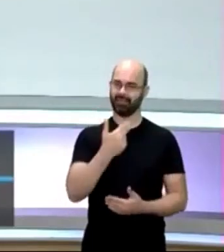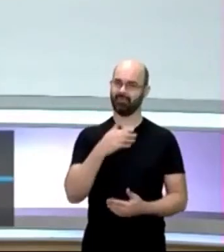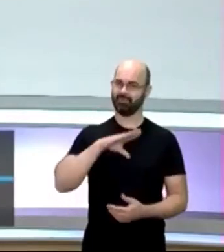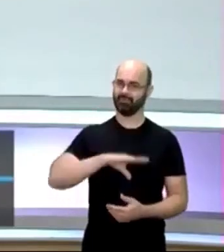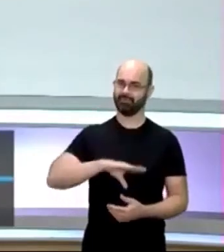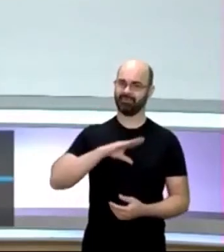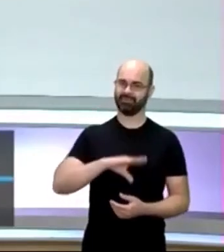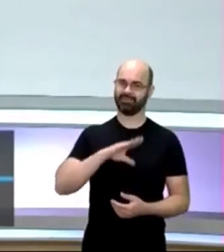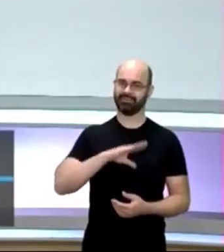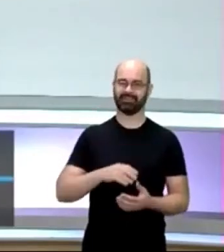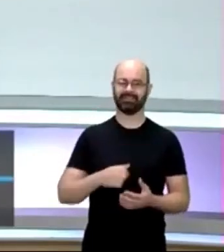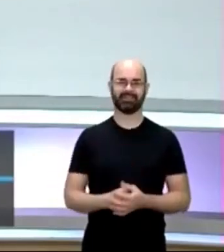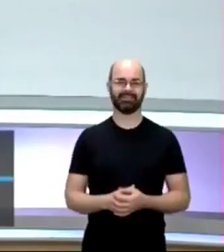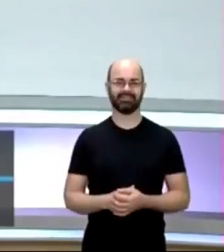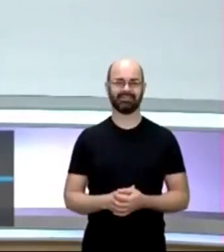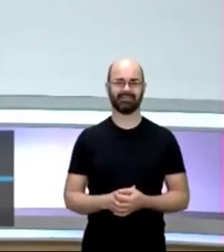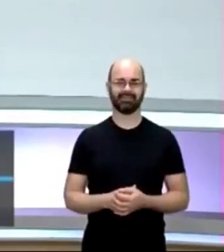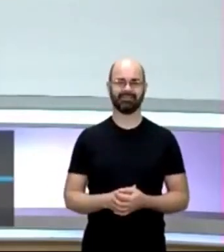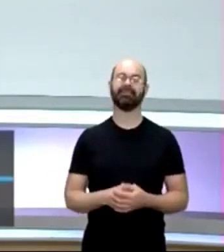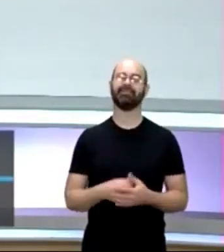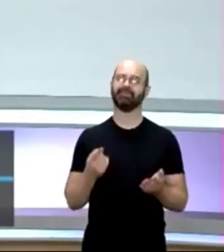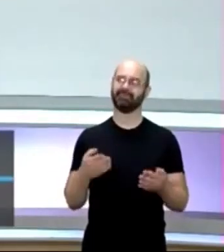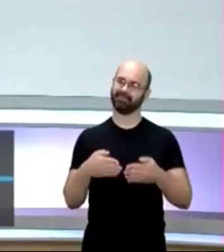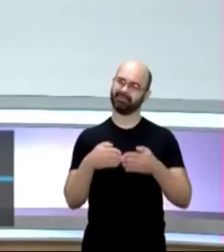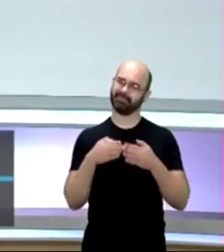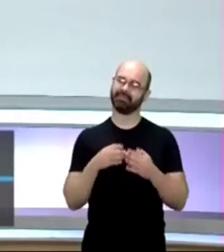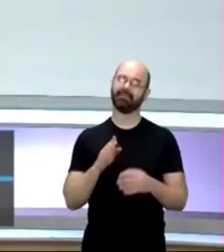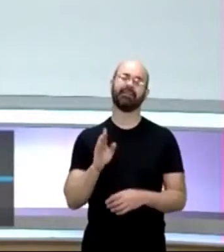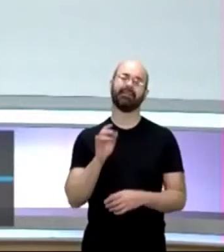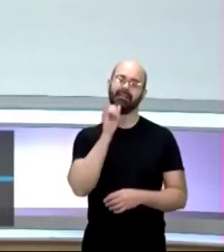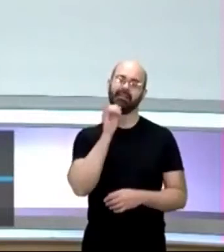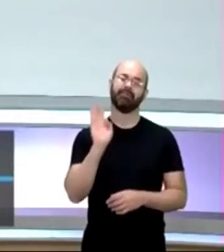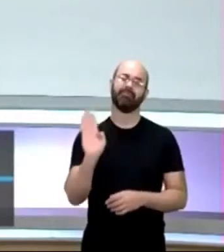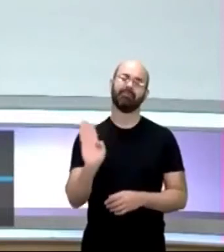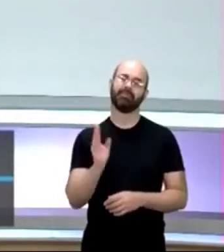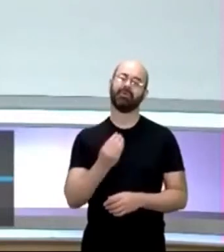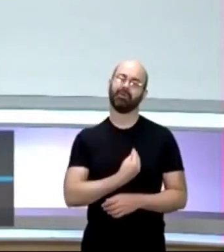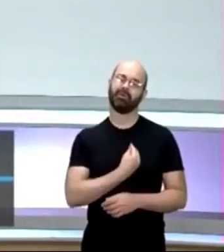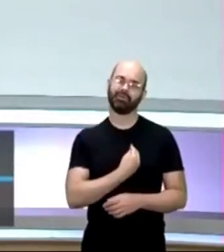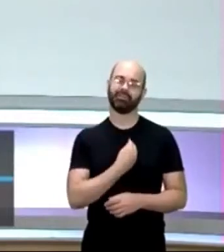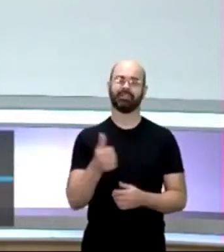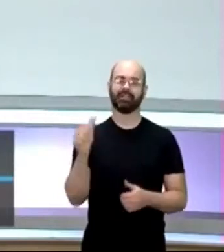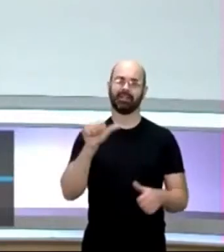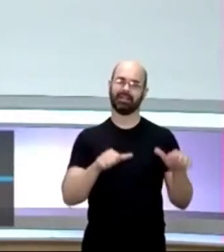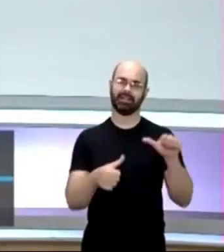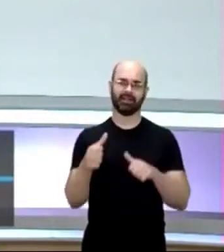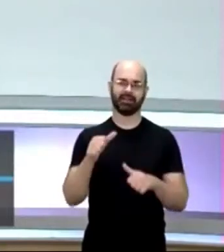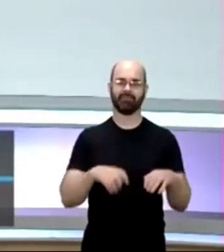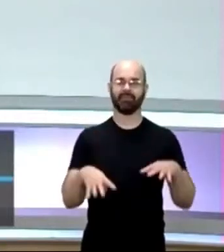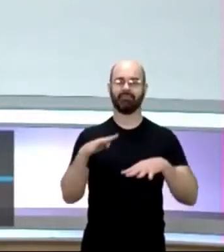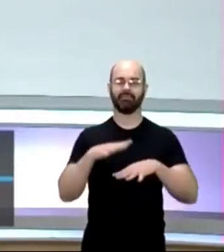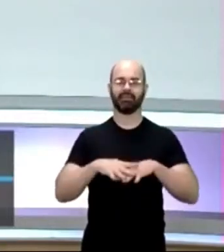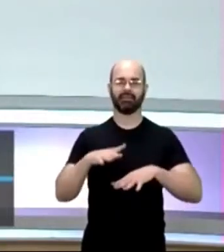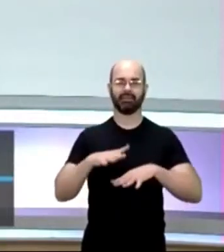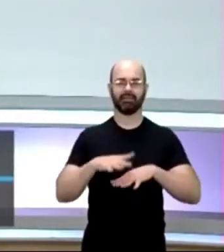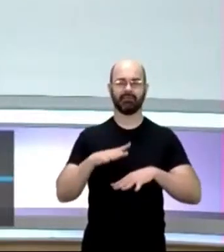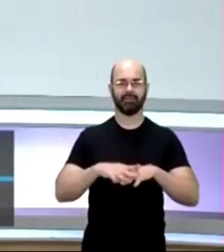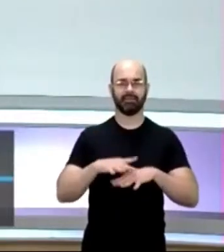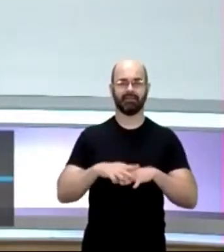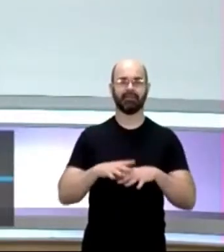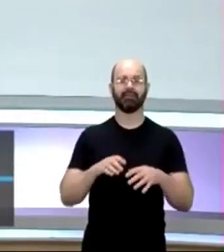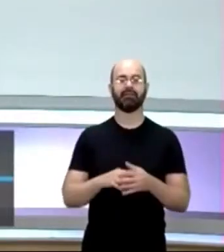gente. Olha, com licença, professores de biologia, professores de química, professores de matemática, professores de exatas, professores